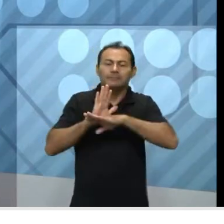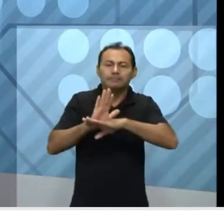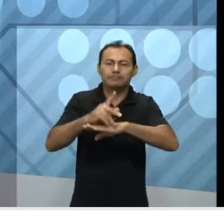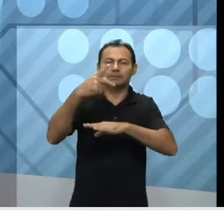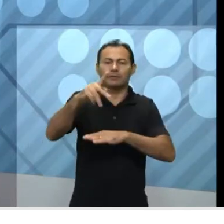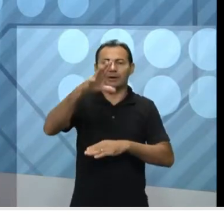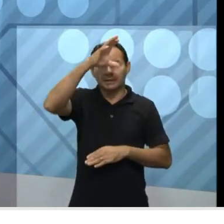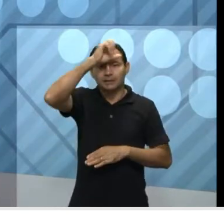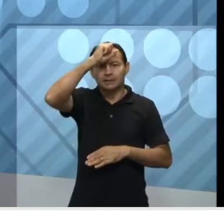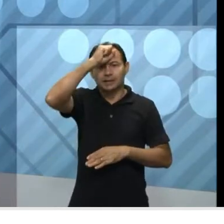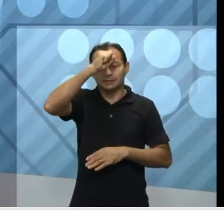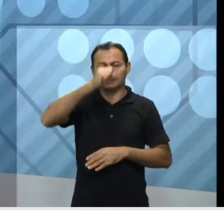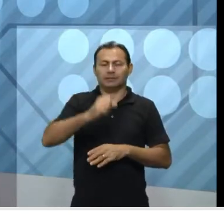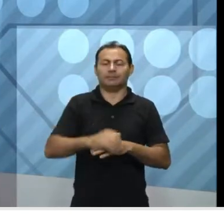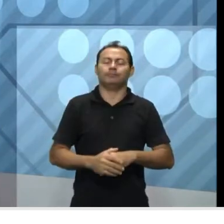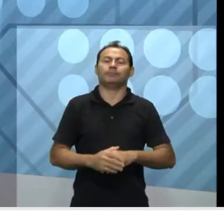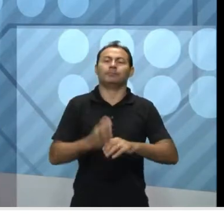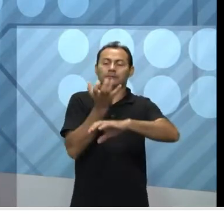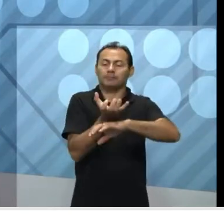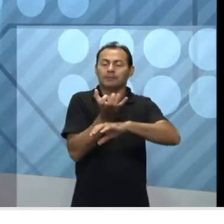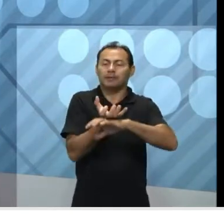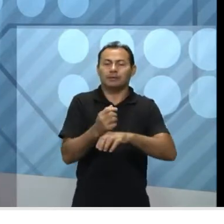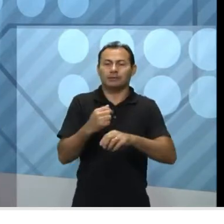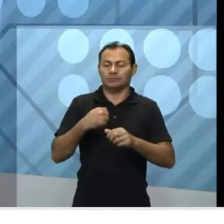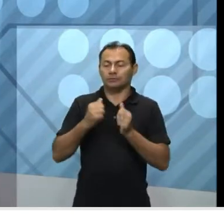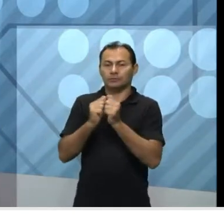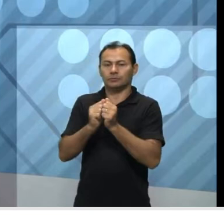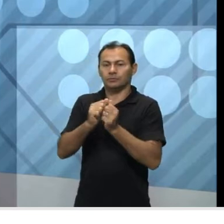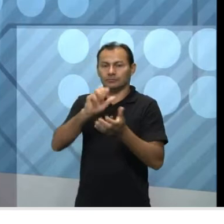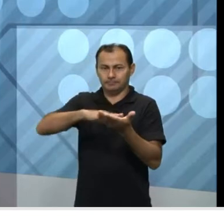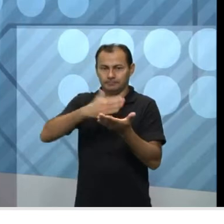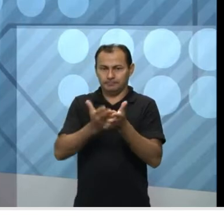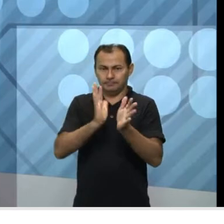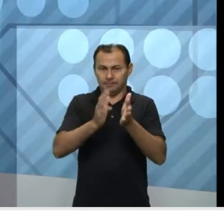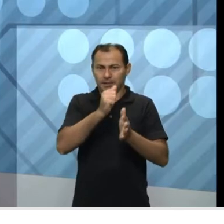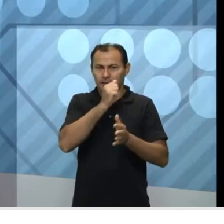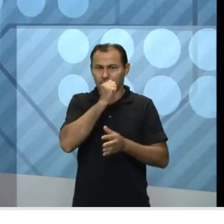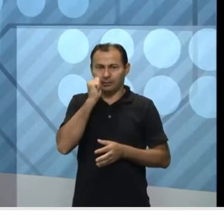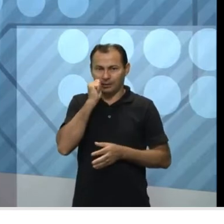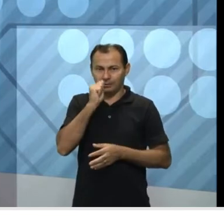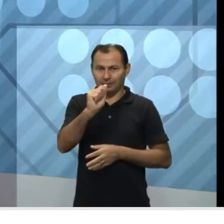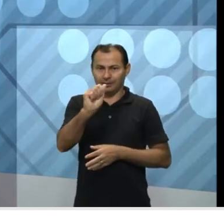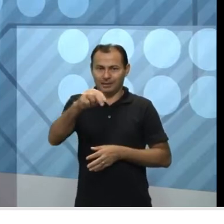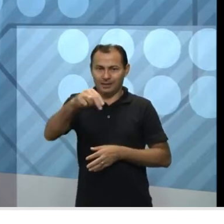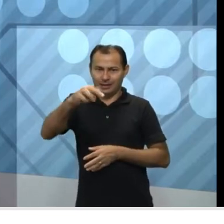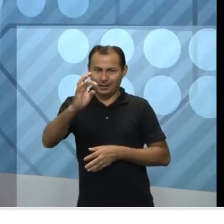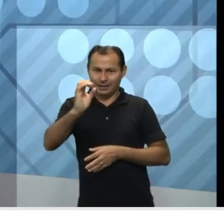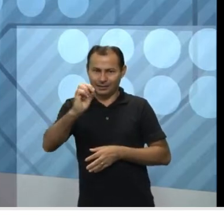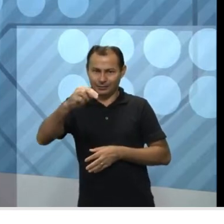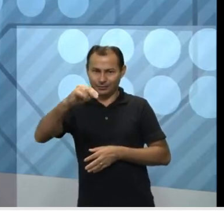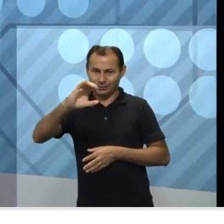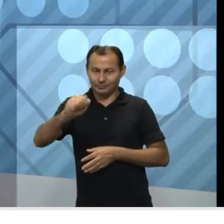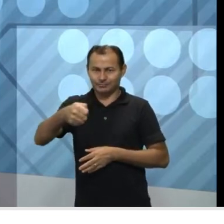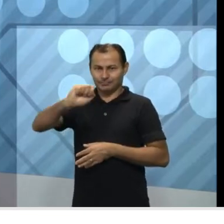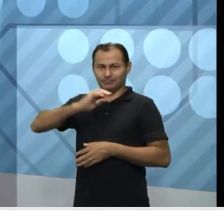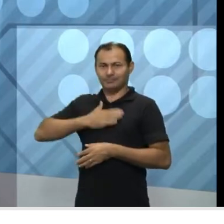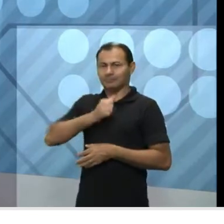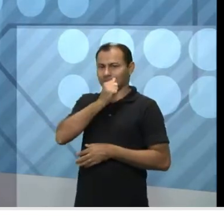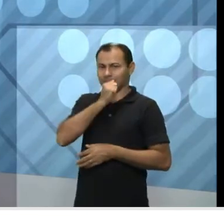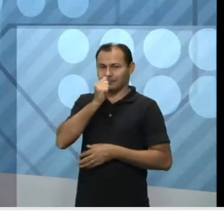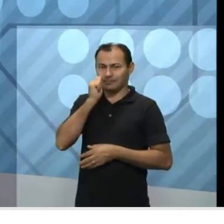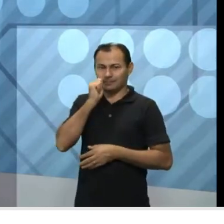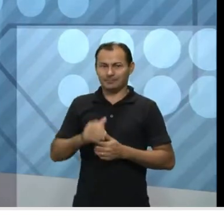para a sua formação nessa disciplina. Eu estou sendo acompanhada pelo intérprete Antônio. O Antônio vai fazer o sinal dele para os alunos surdos.